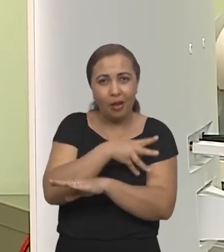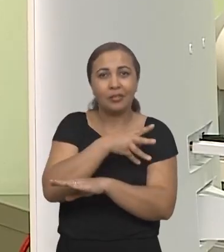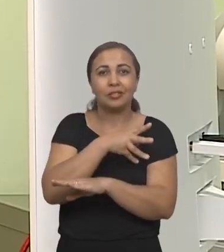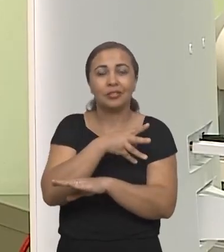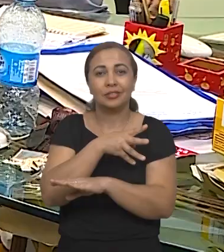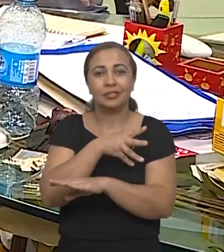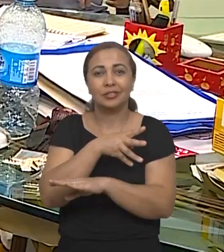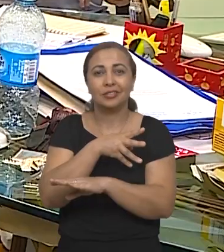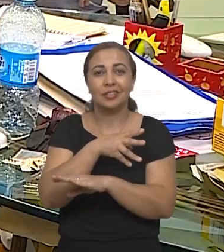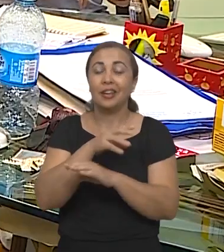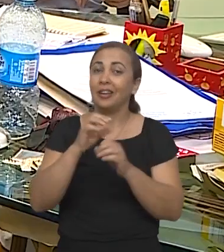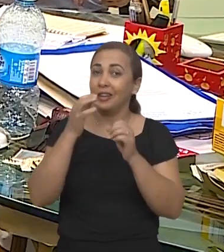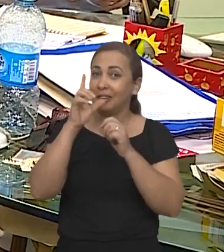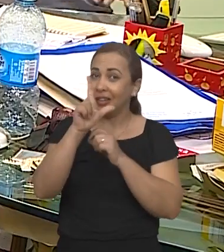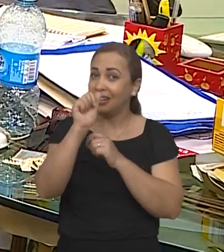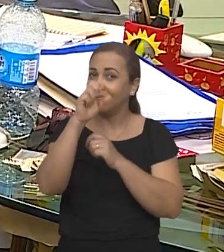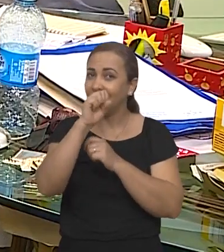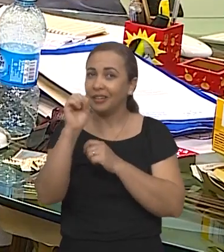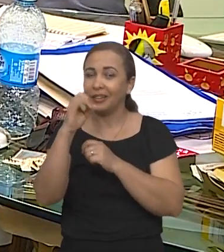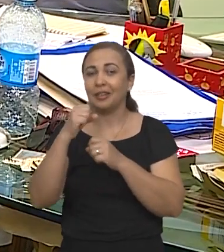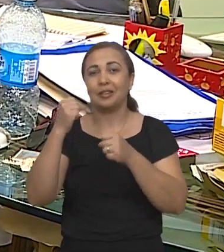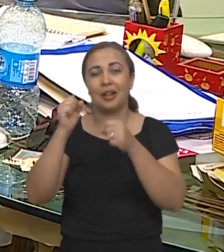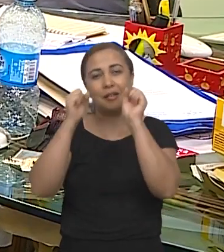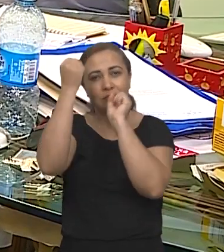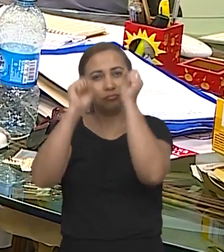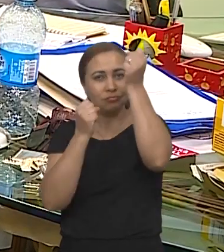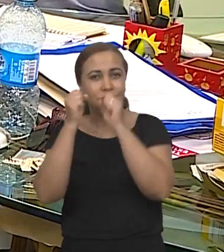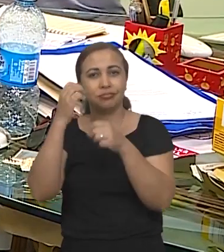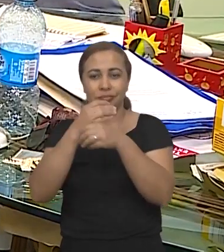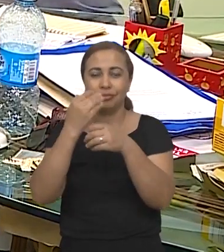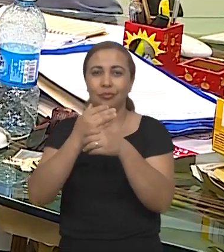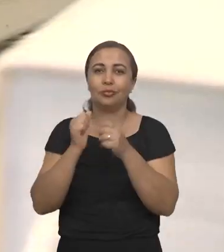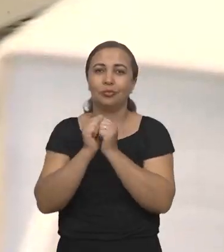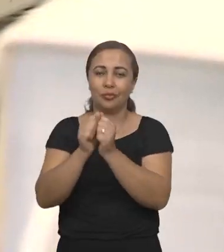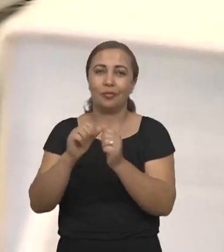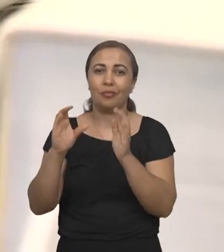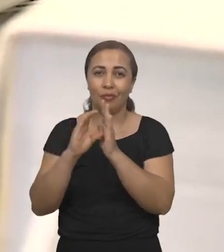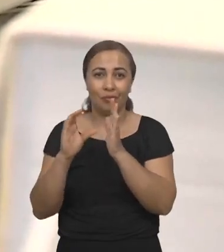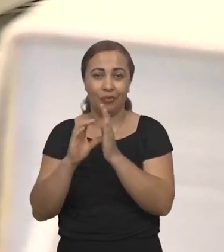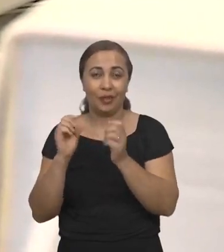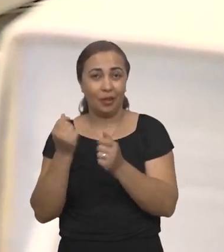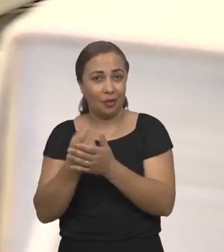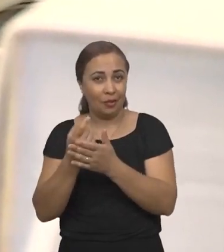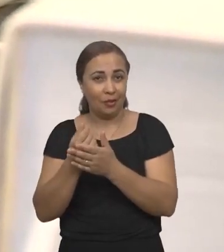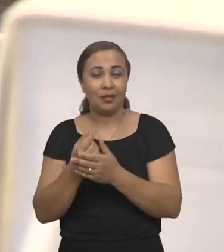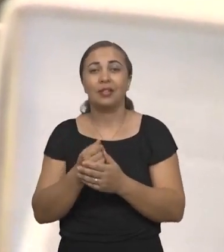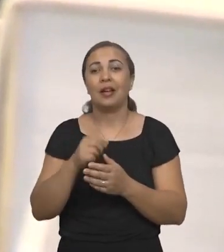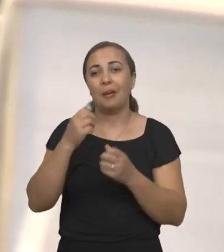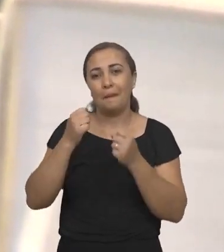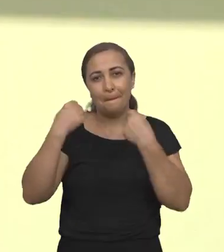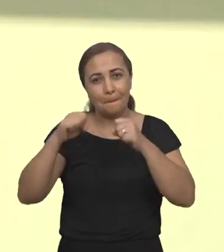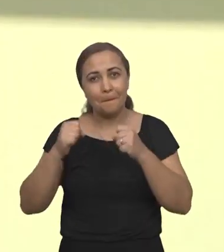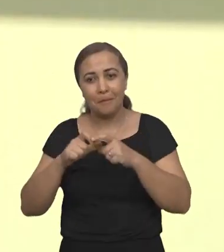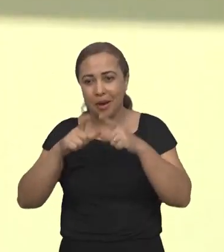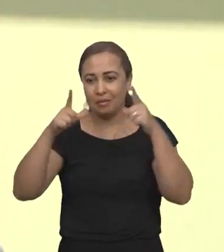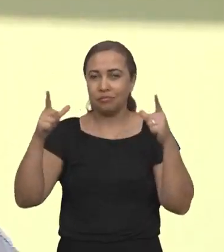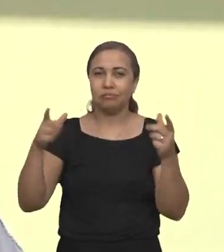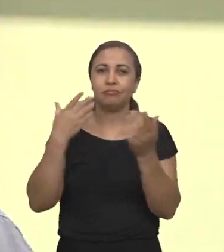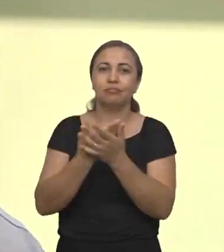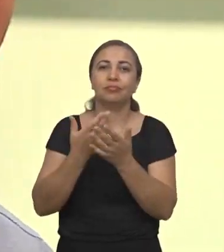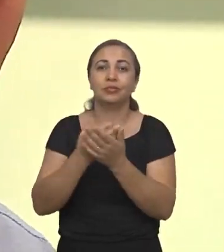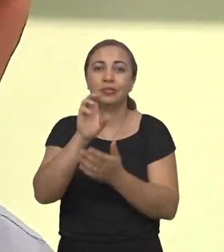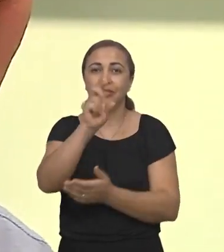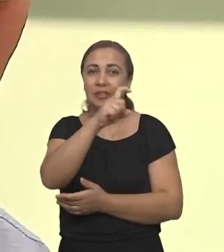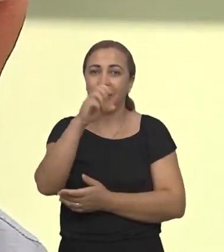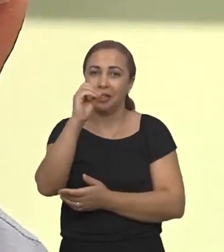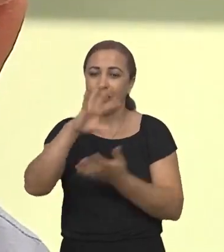frequência laser, equipamento construído pela UFRN através de um consórcio, é possível ampliar a precisão dos estudos